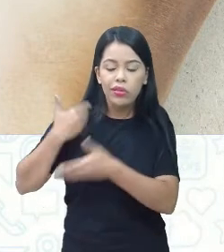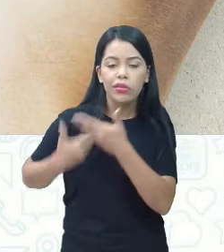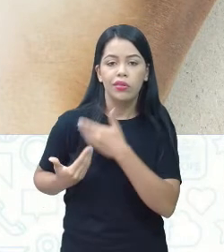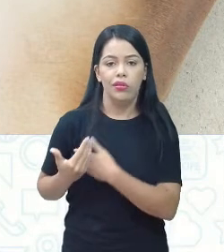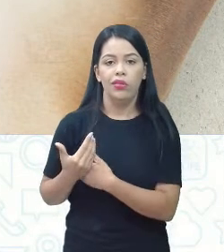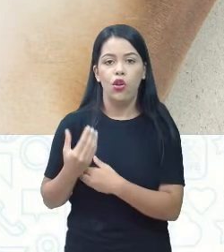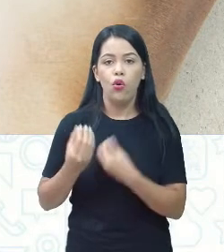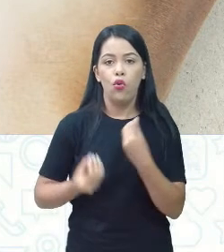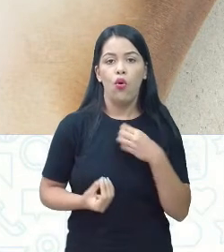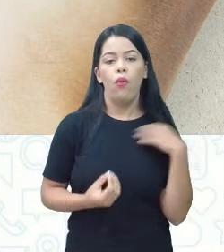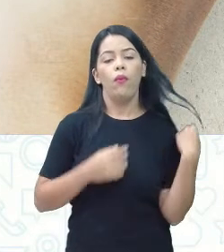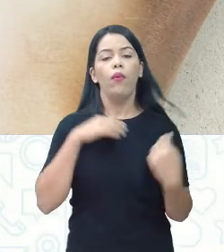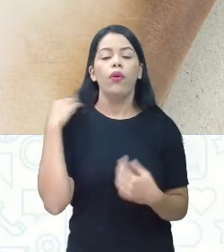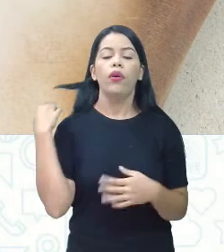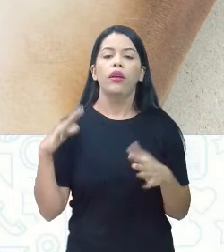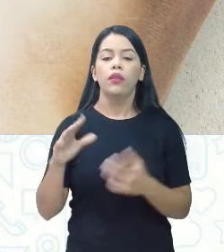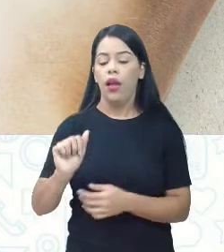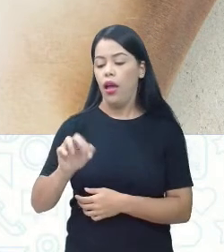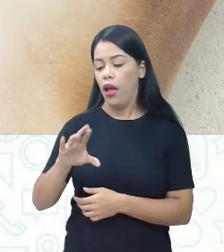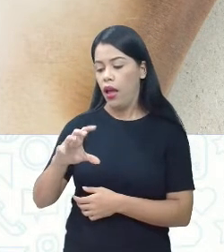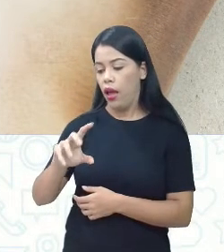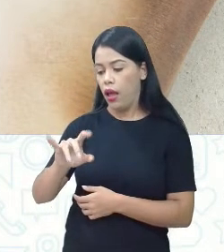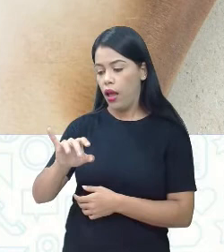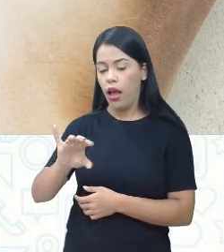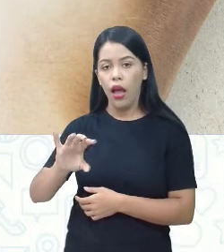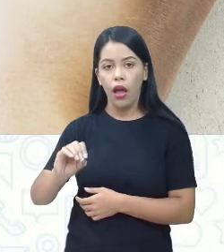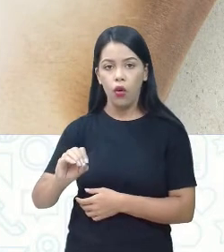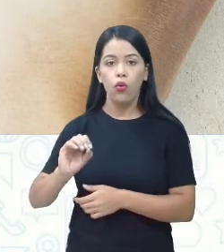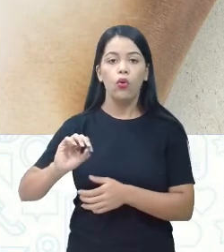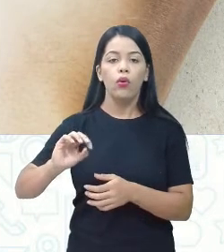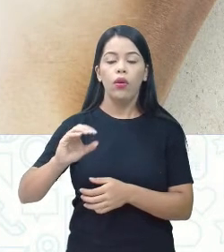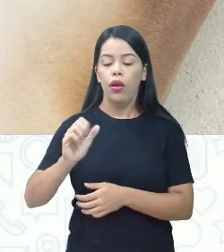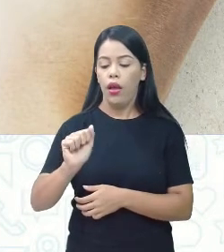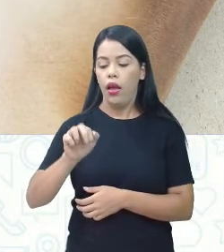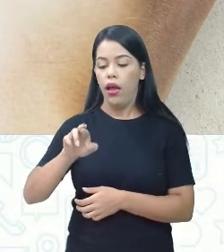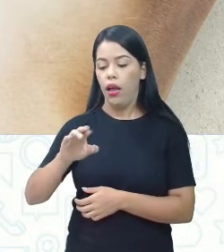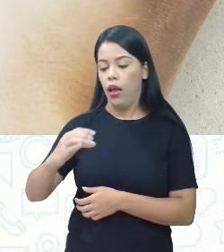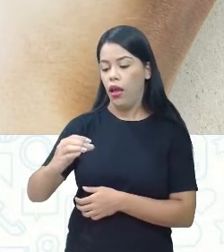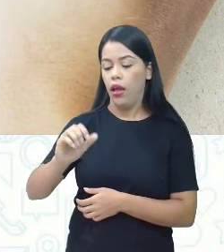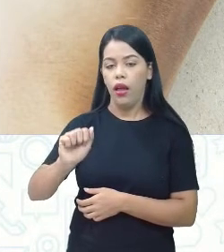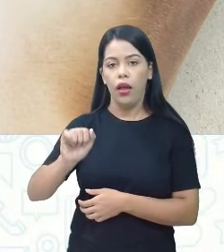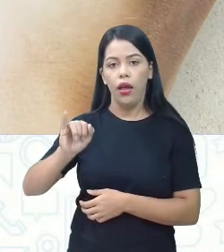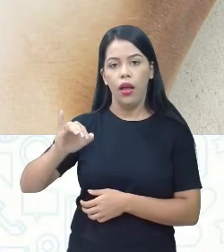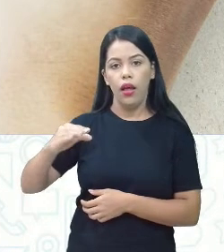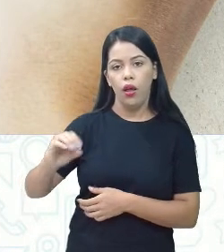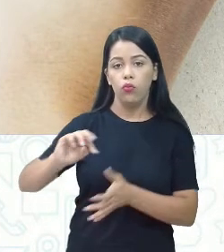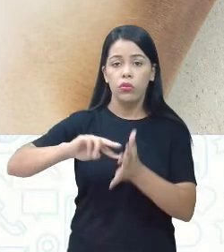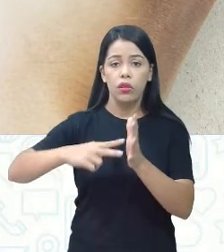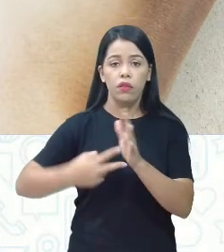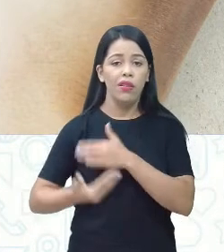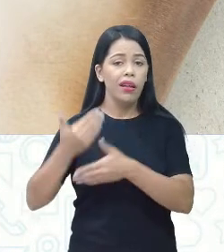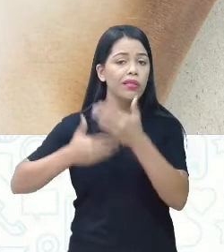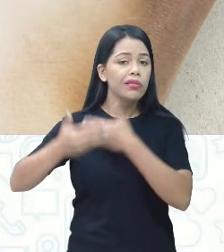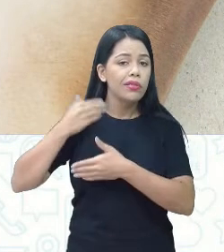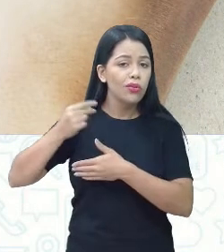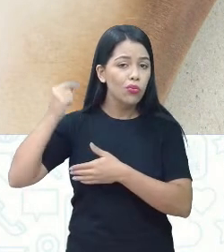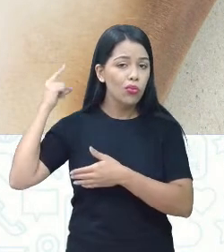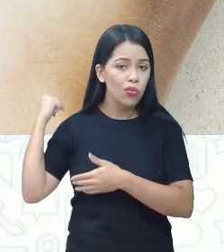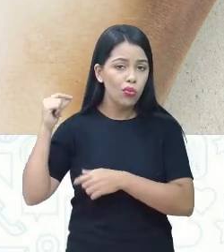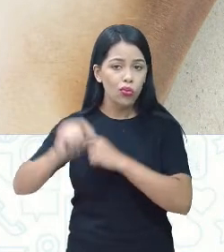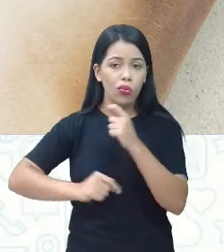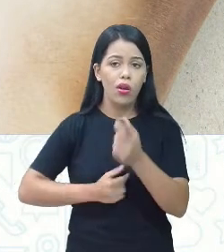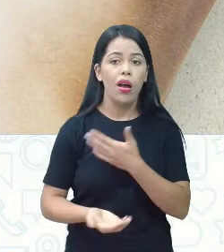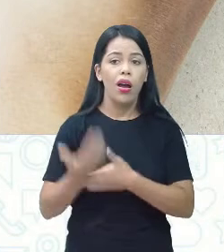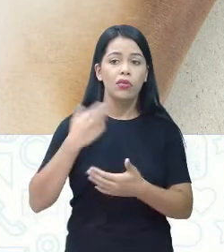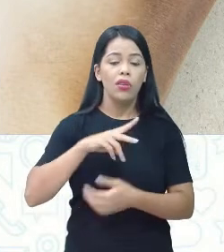forma, arcaico, gente, é antigo, tá? A forma usual desse pronome de tratamento era vossa